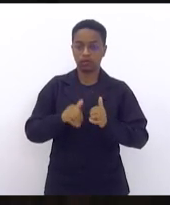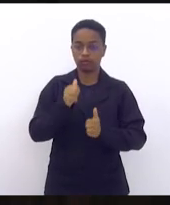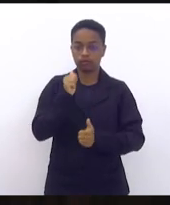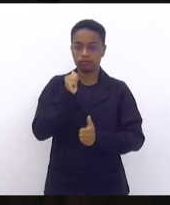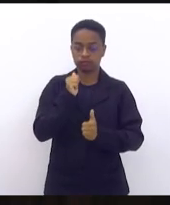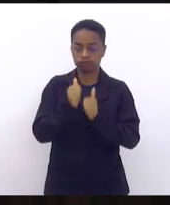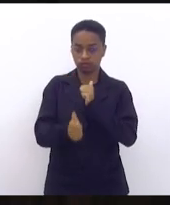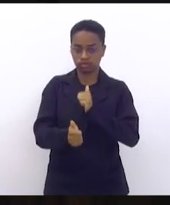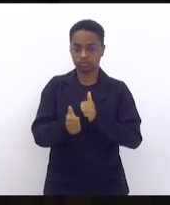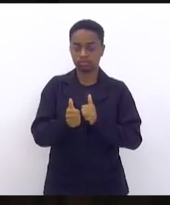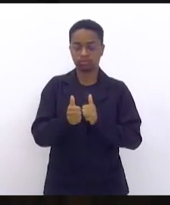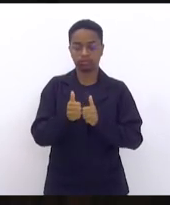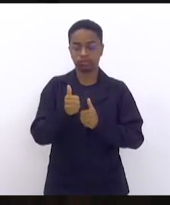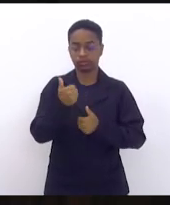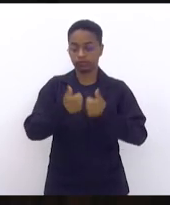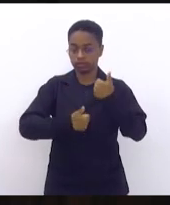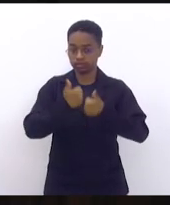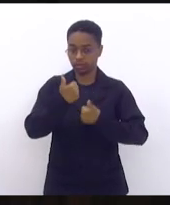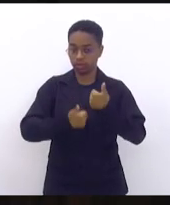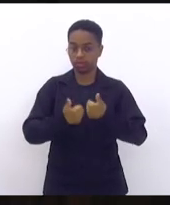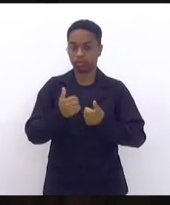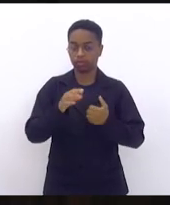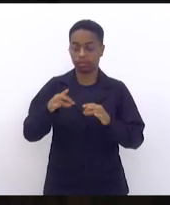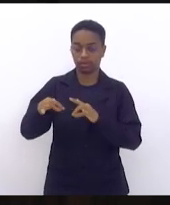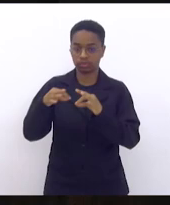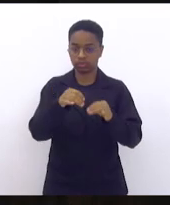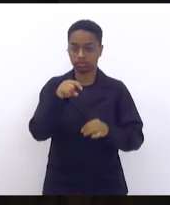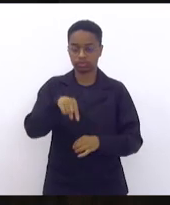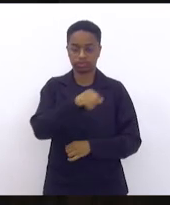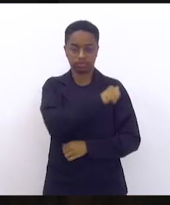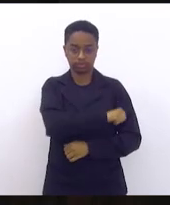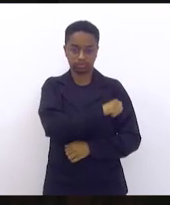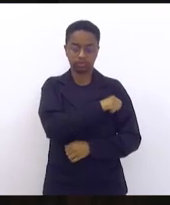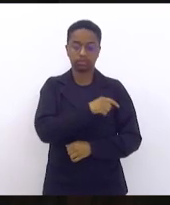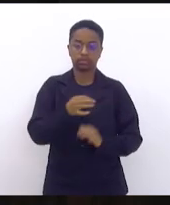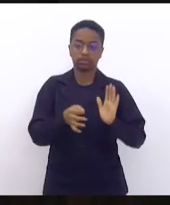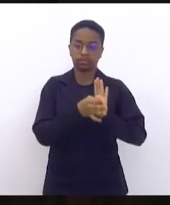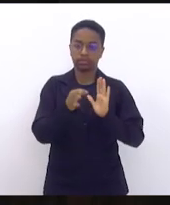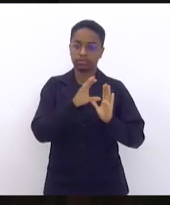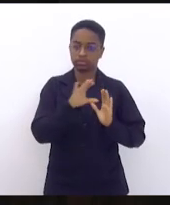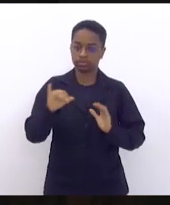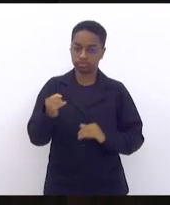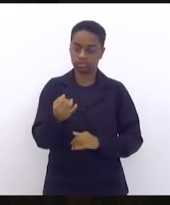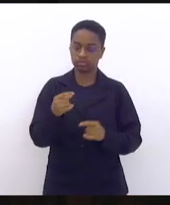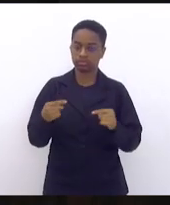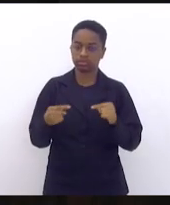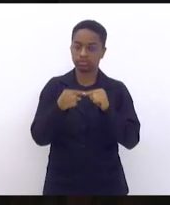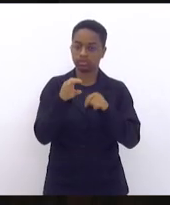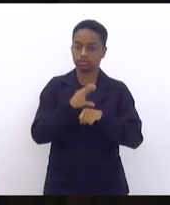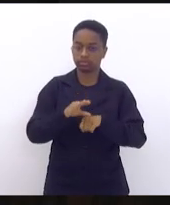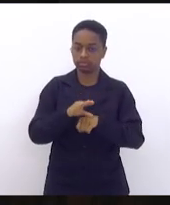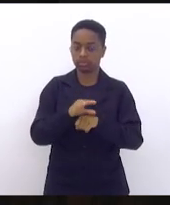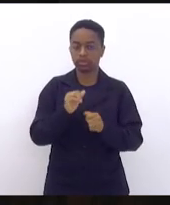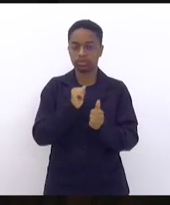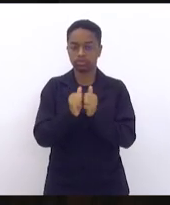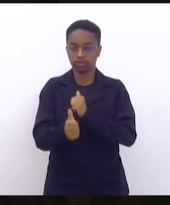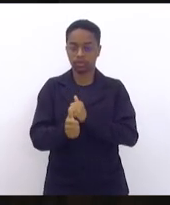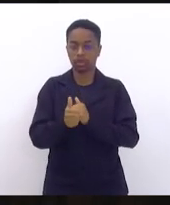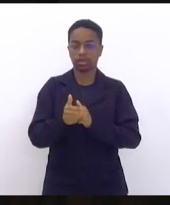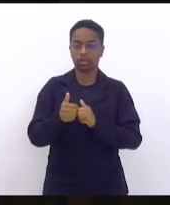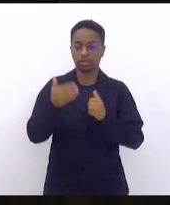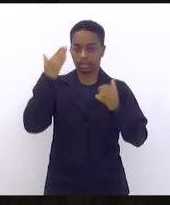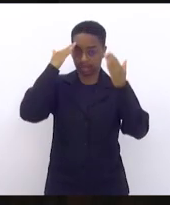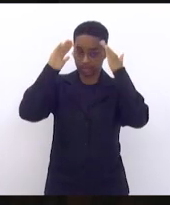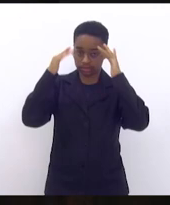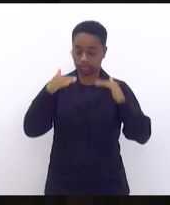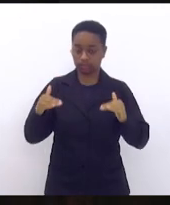Todos no Estado do Rio de Janeiro. Pareceres da Comissão de Constituição e Justiça pela Constitucionalidade de Esporte, Lazer, favorável, Defesa